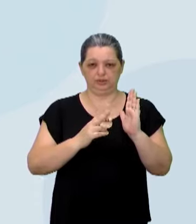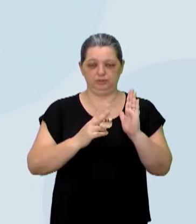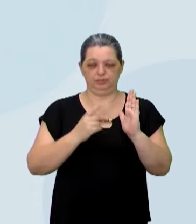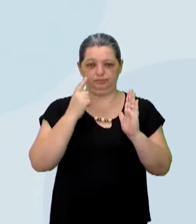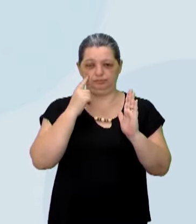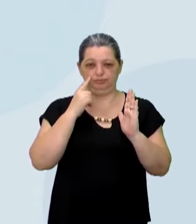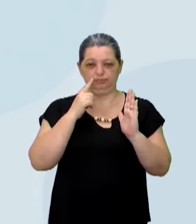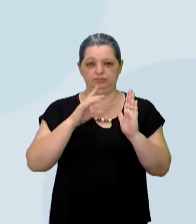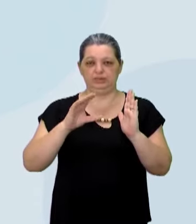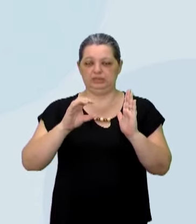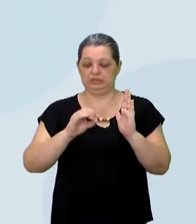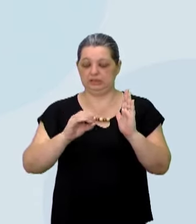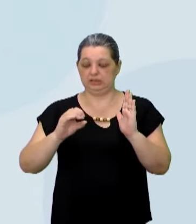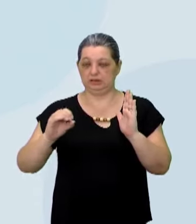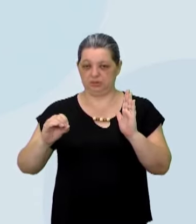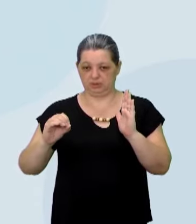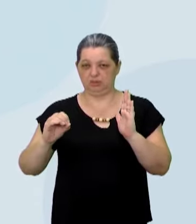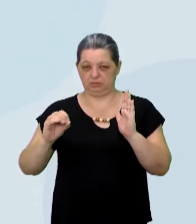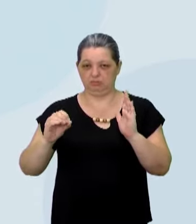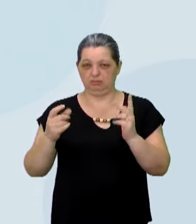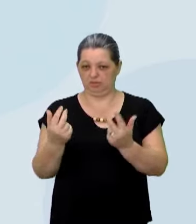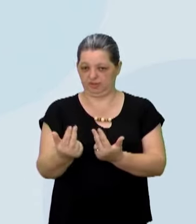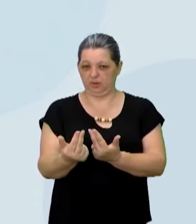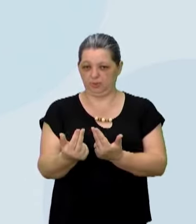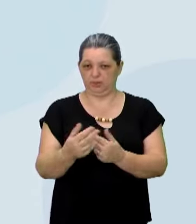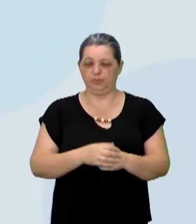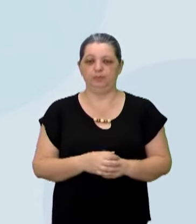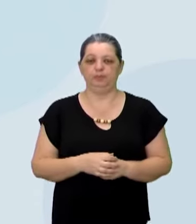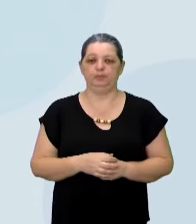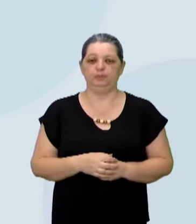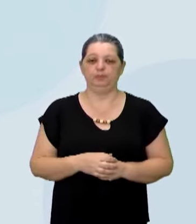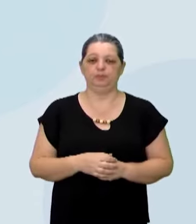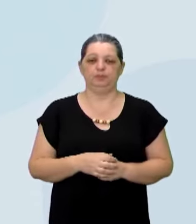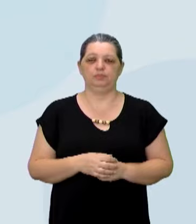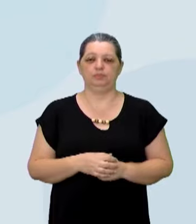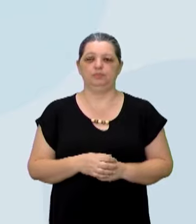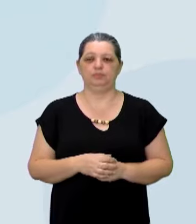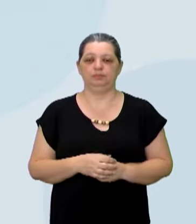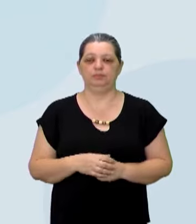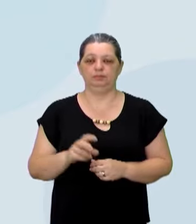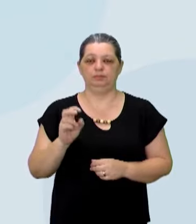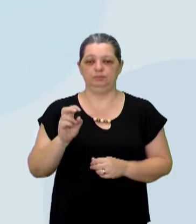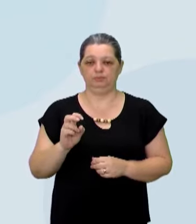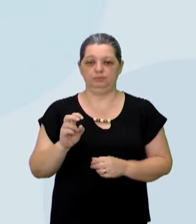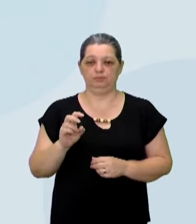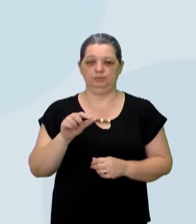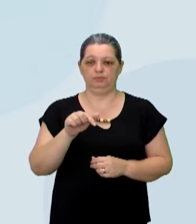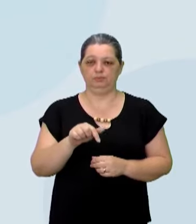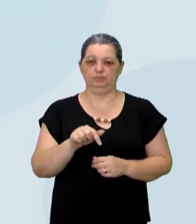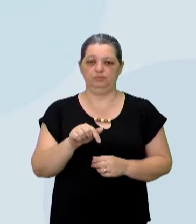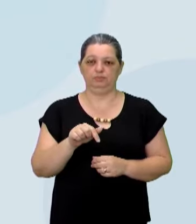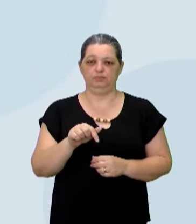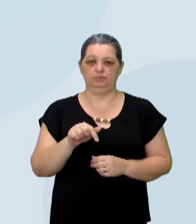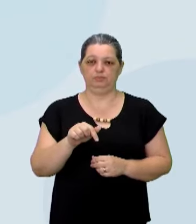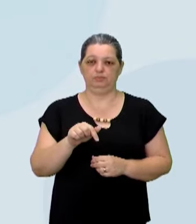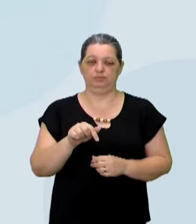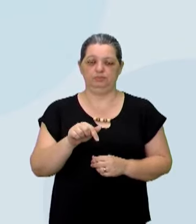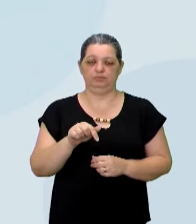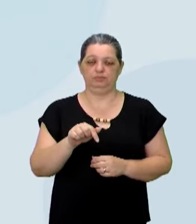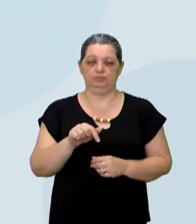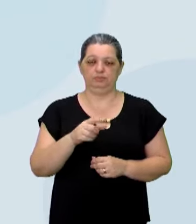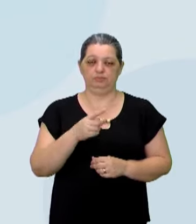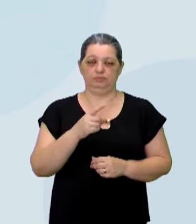uns zeros aqui, tá, Vivi? Para ficar igual. Vou adicionar tudo, vai dar 5, 7, 4 com 6